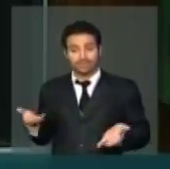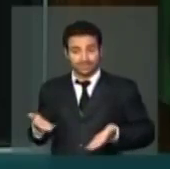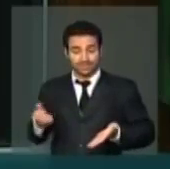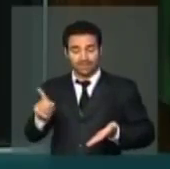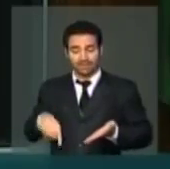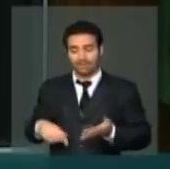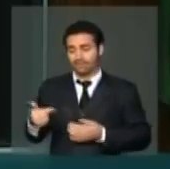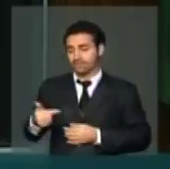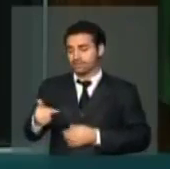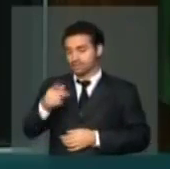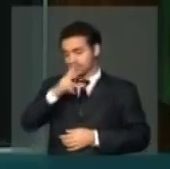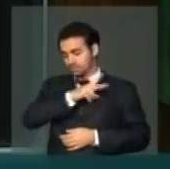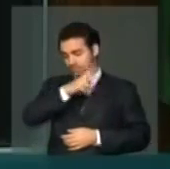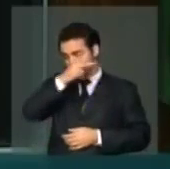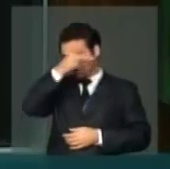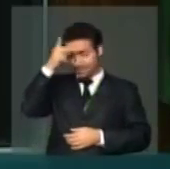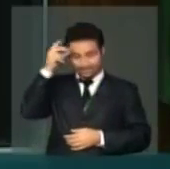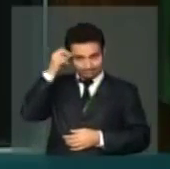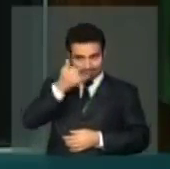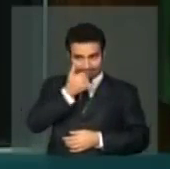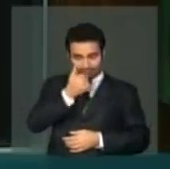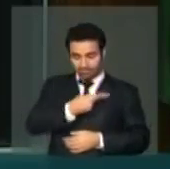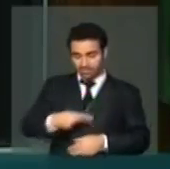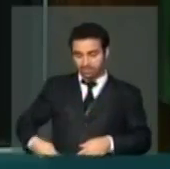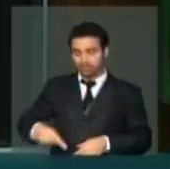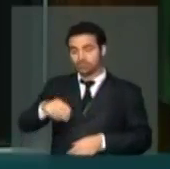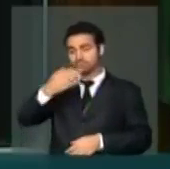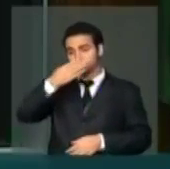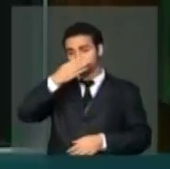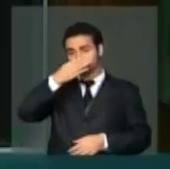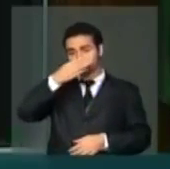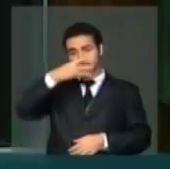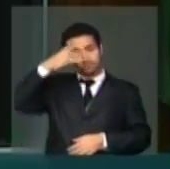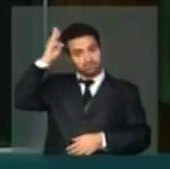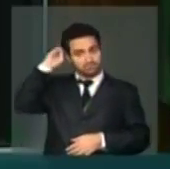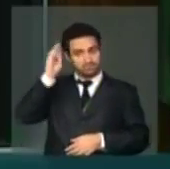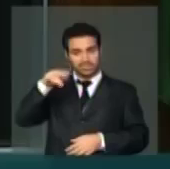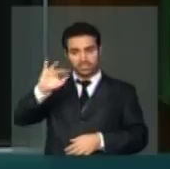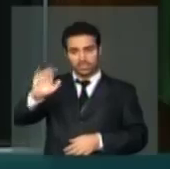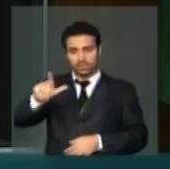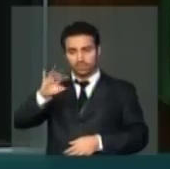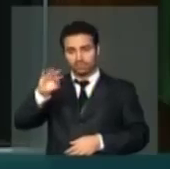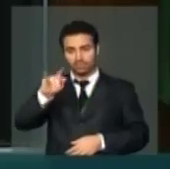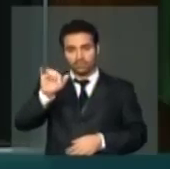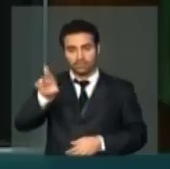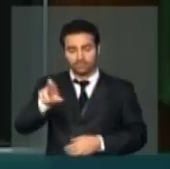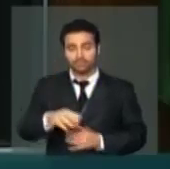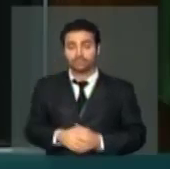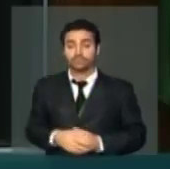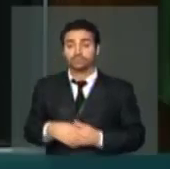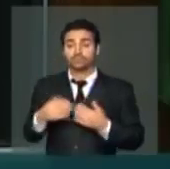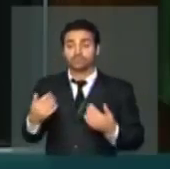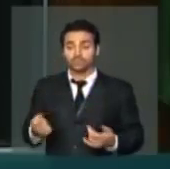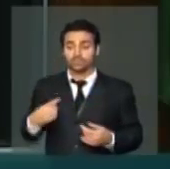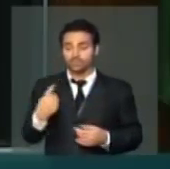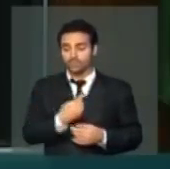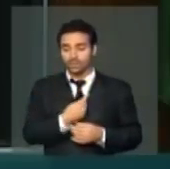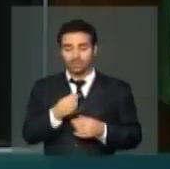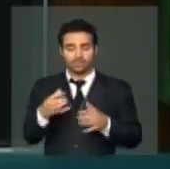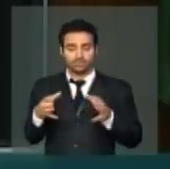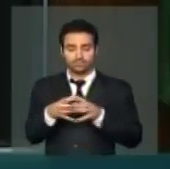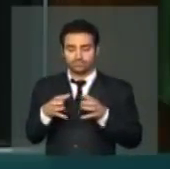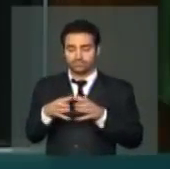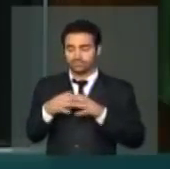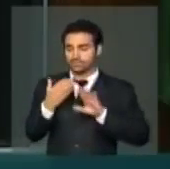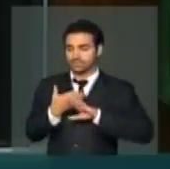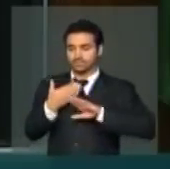do vice-presidente Michel Temer. Na Câmara, na disputa eleitoral pela presidência da Casa, a nossa bancada se afastou dessa